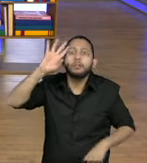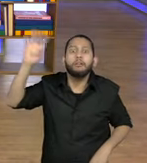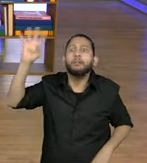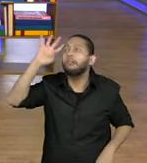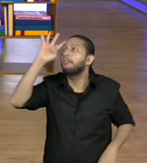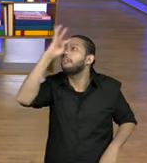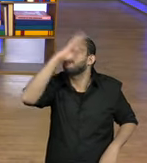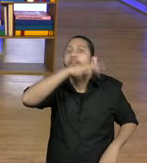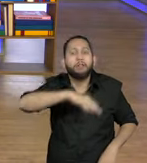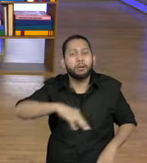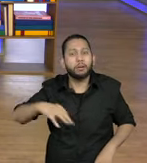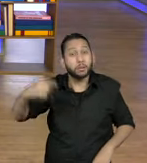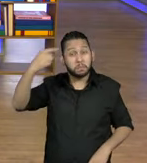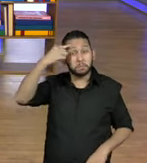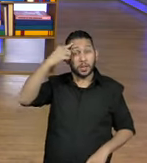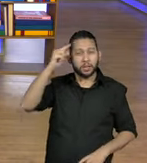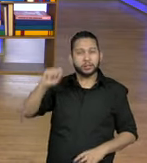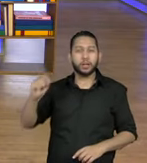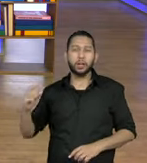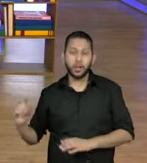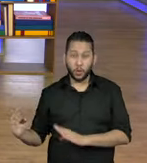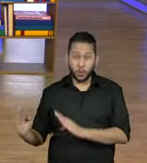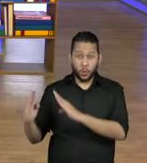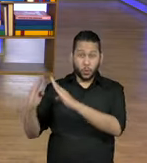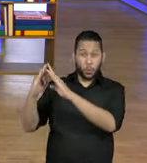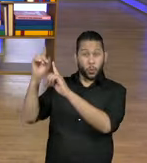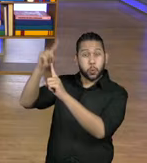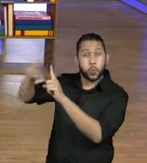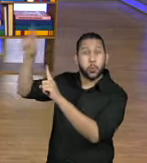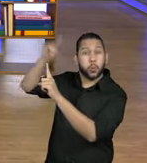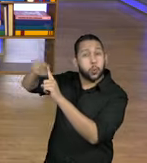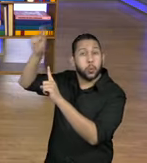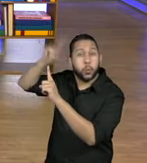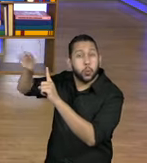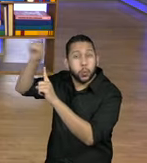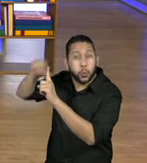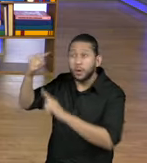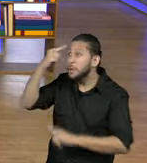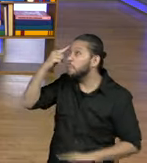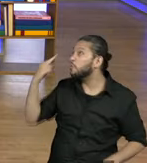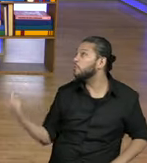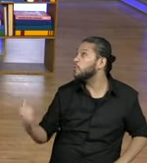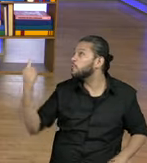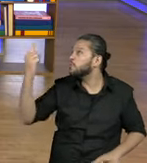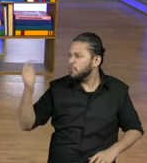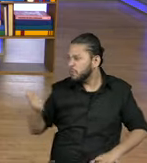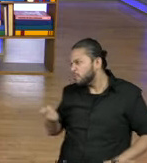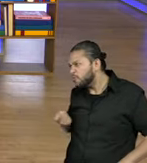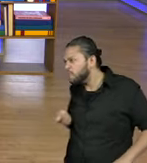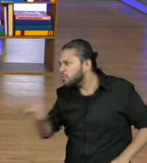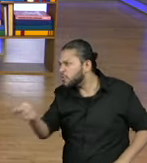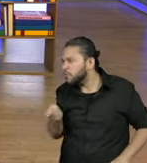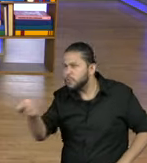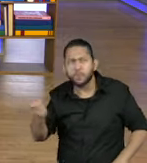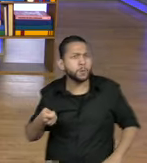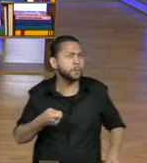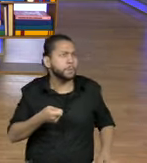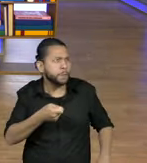Quixote trava batalhas com moinhos de vento, que ele acreditava que eram gigantes.